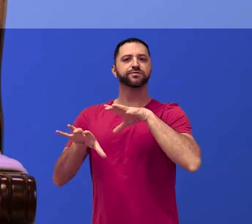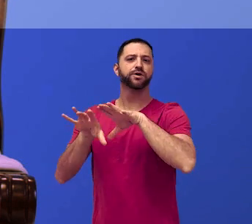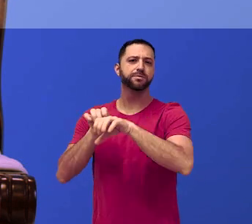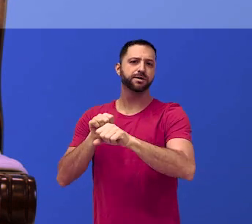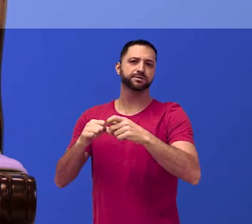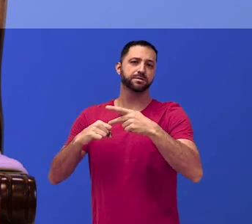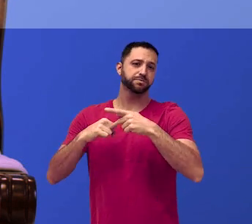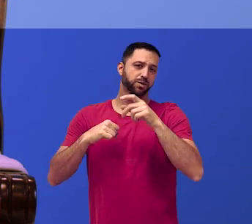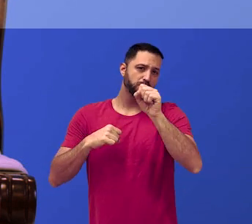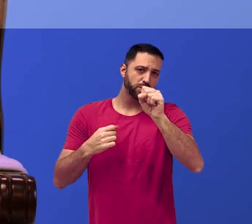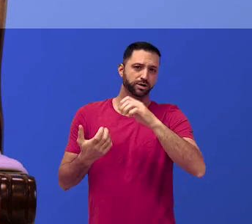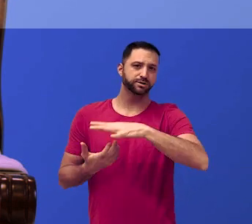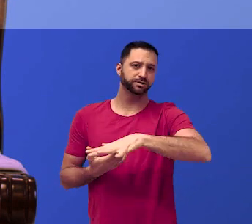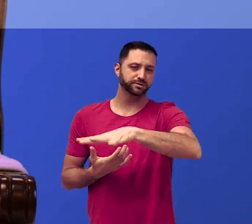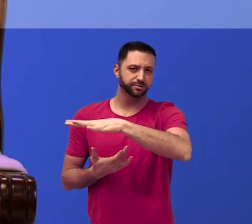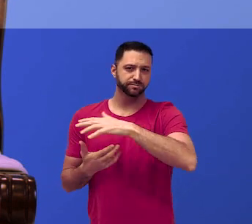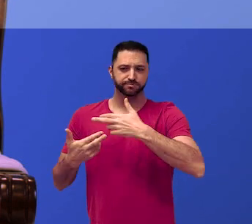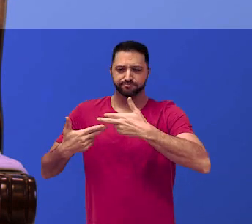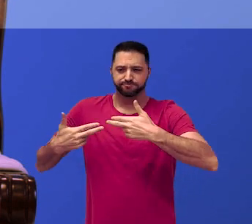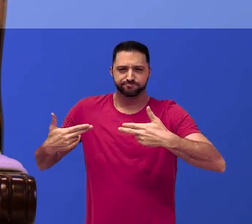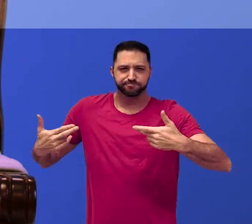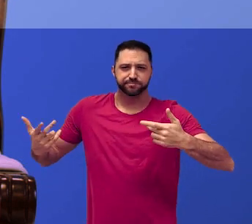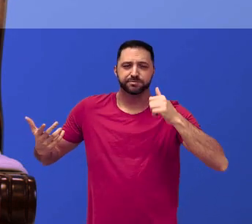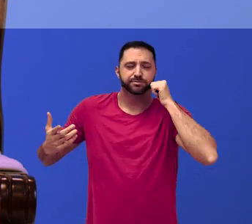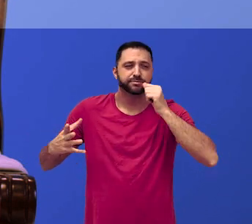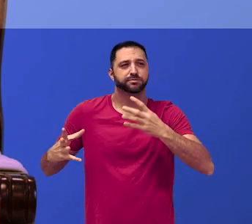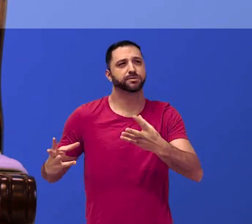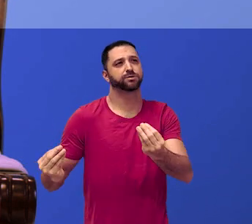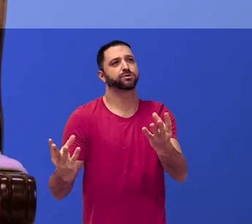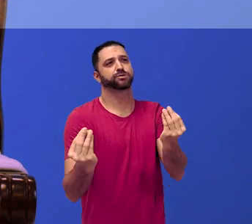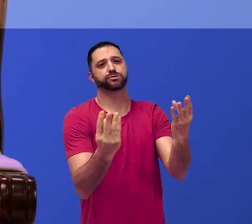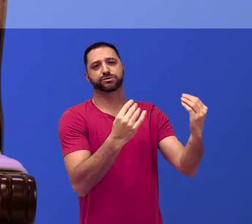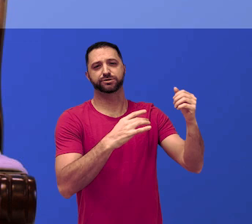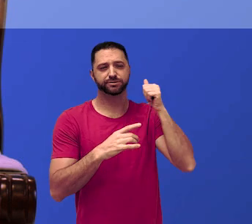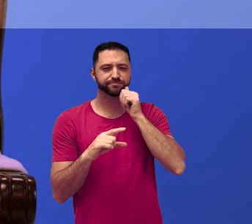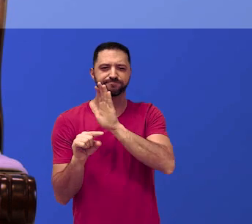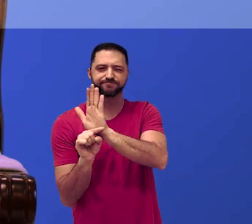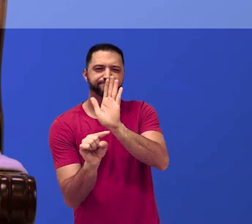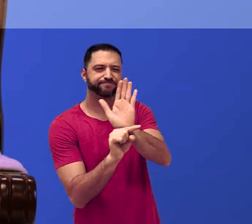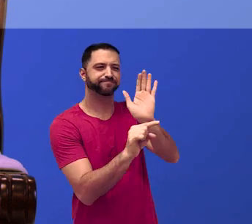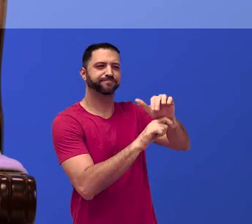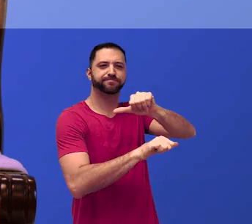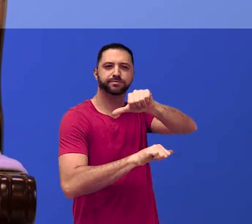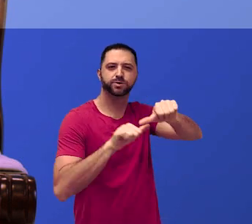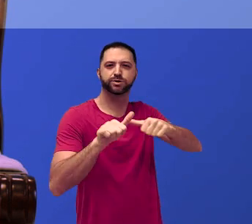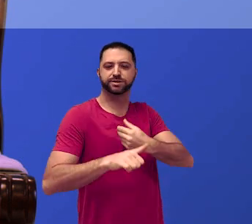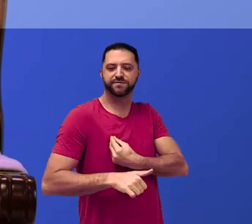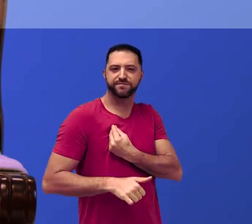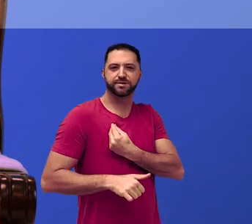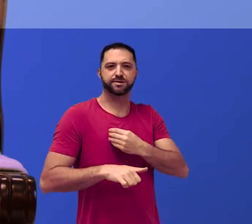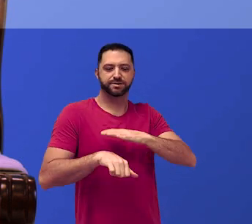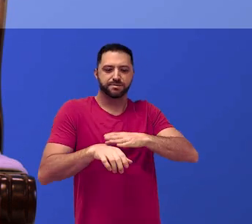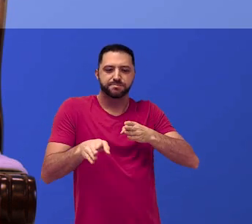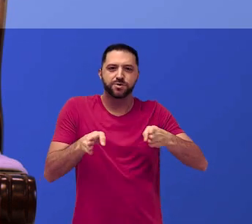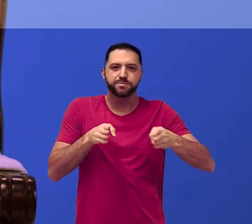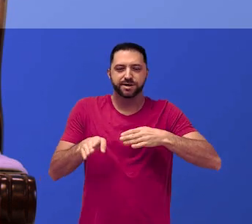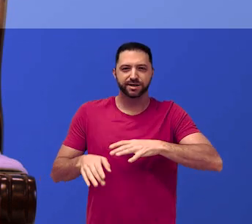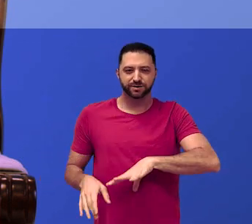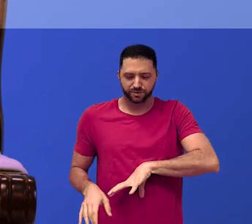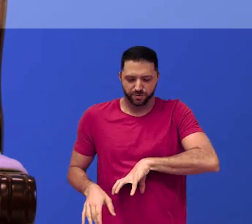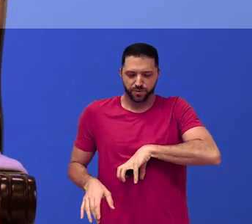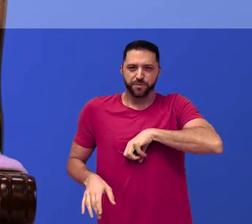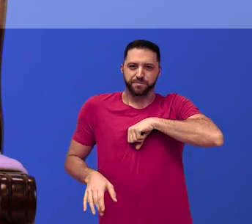em nutrologia, responsável por ajudar milhares de mulheres no mundo todo que estão na fase da